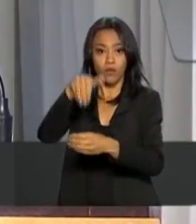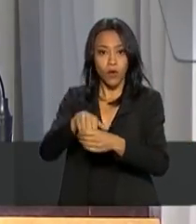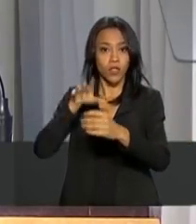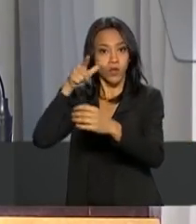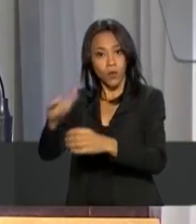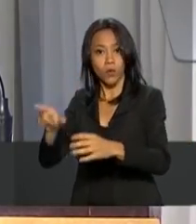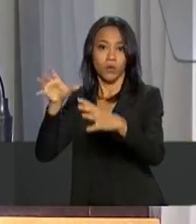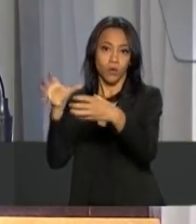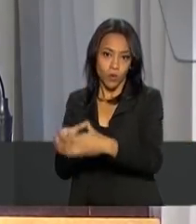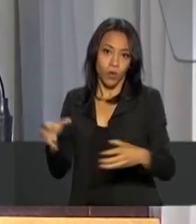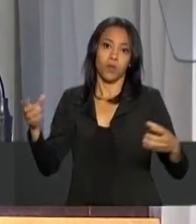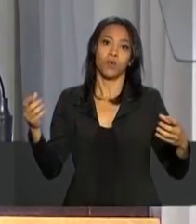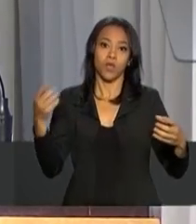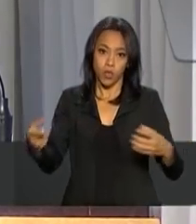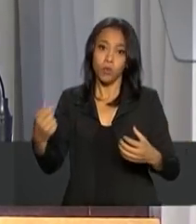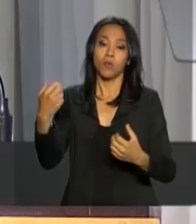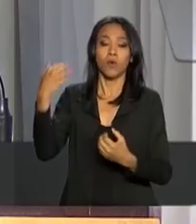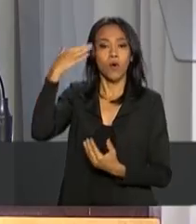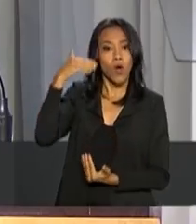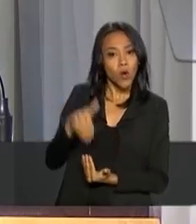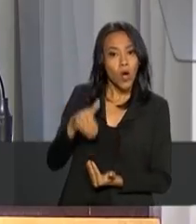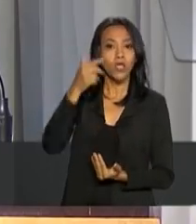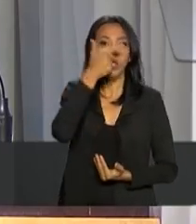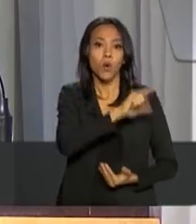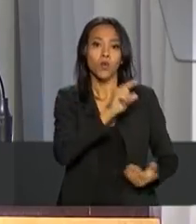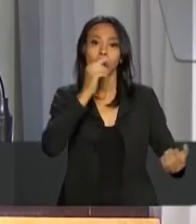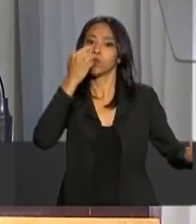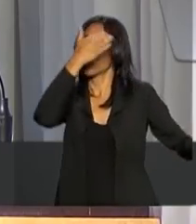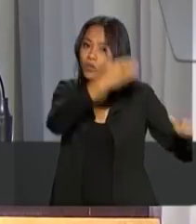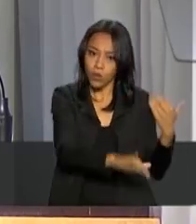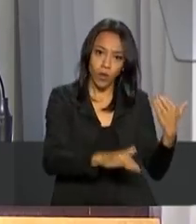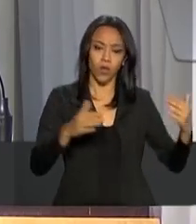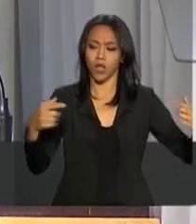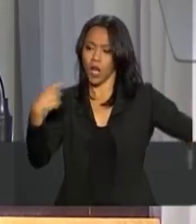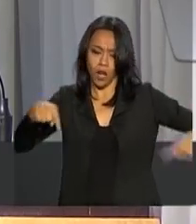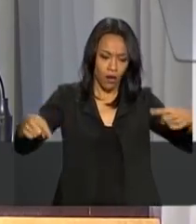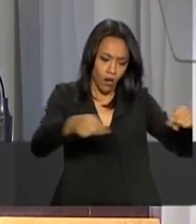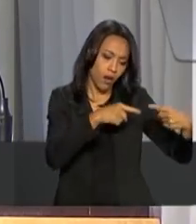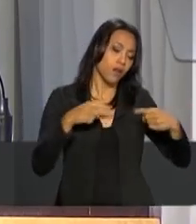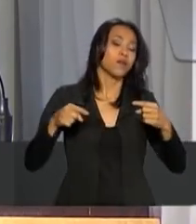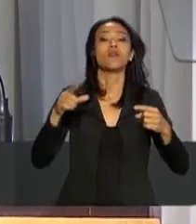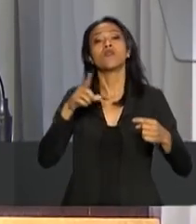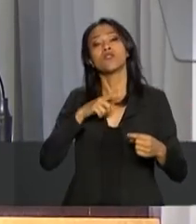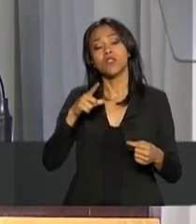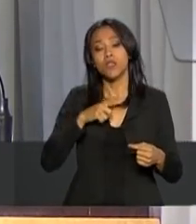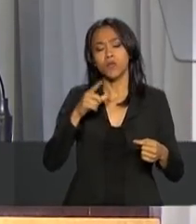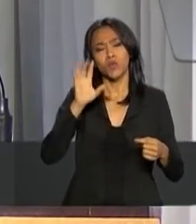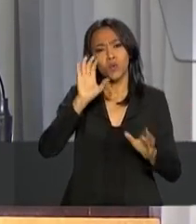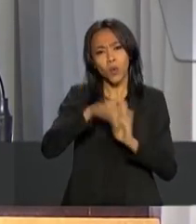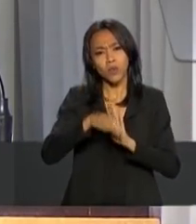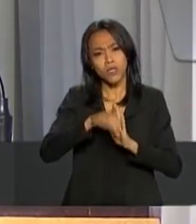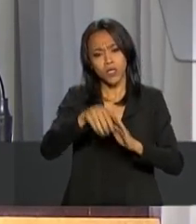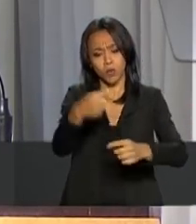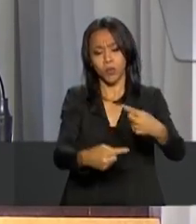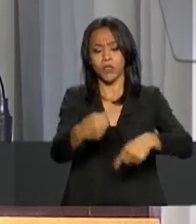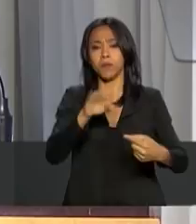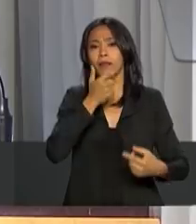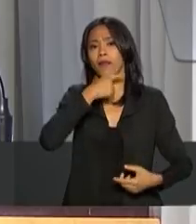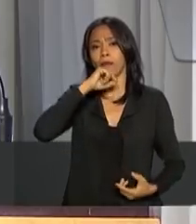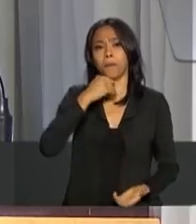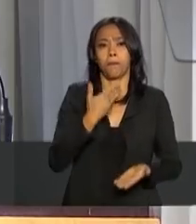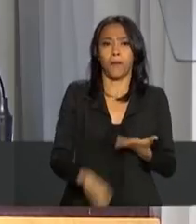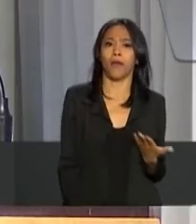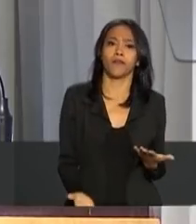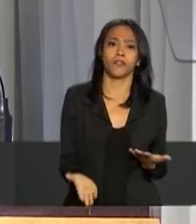Mas o nosso conceito de oposição não é um conceito jurídico, é um conceito político. A ideia de quem perde a eleição é